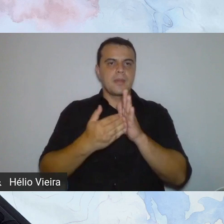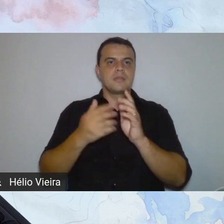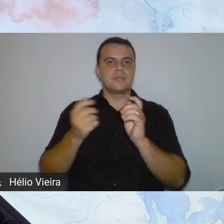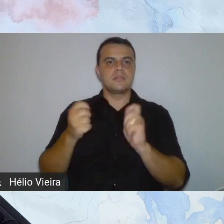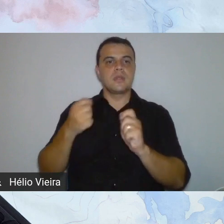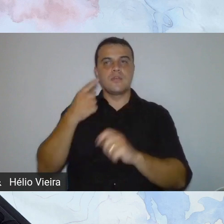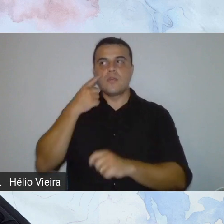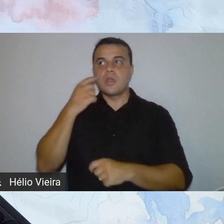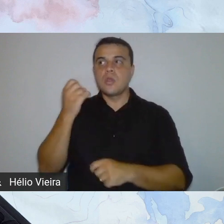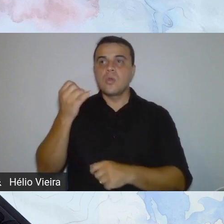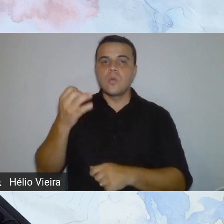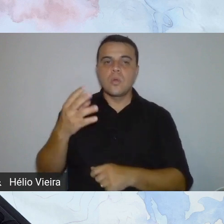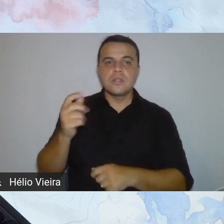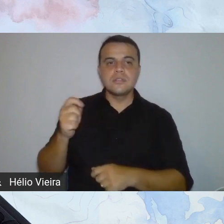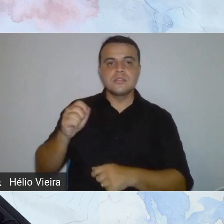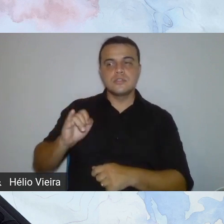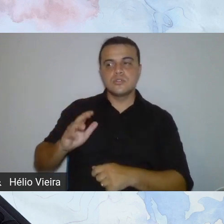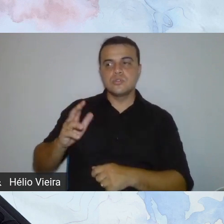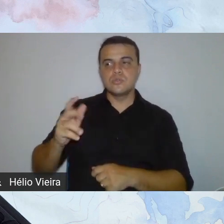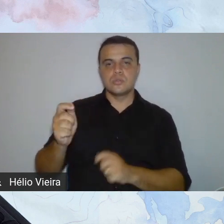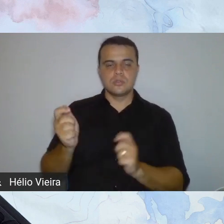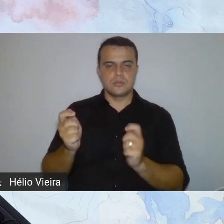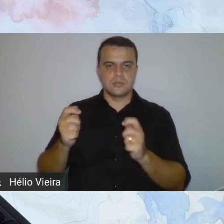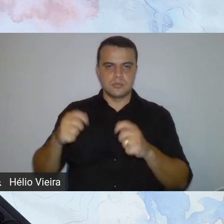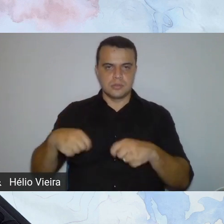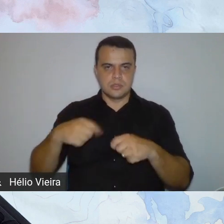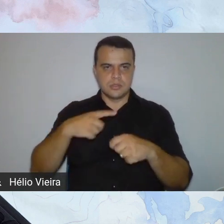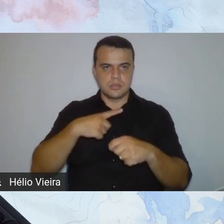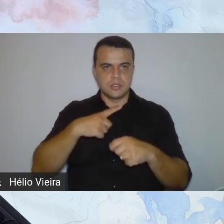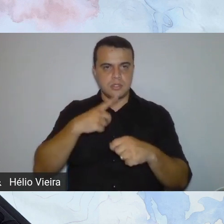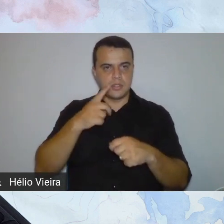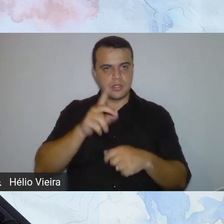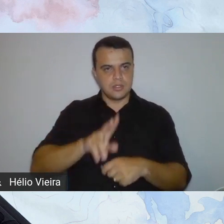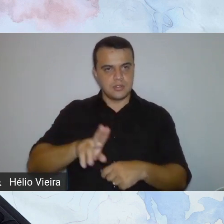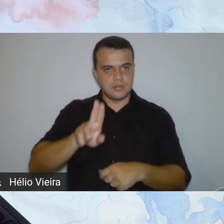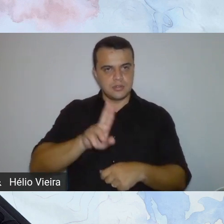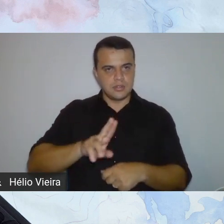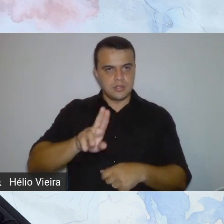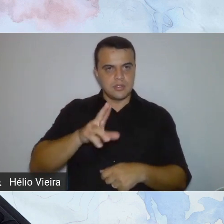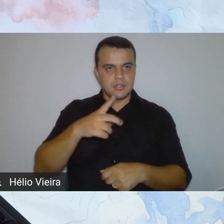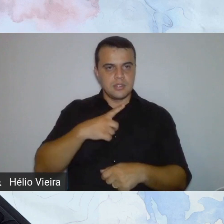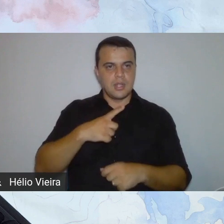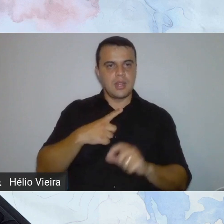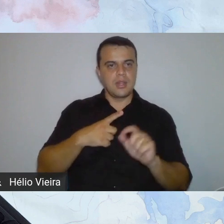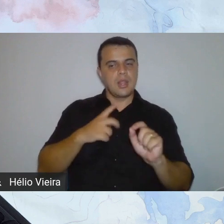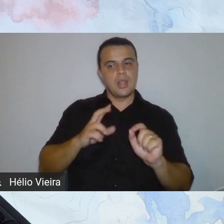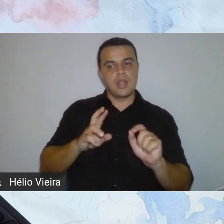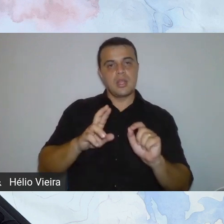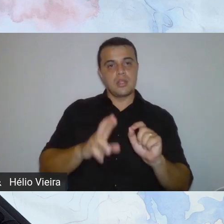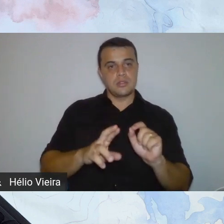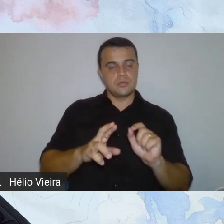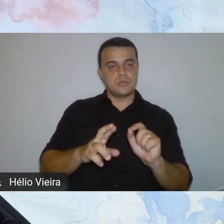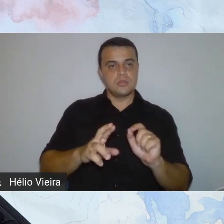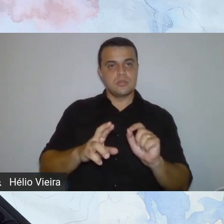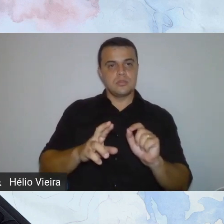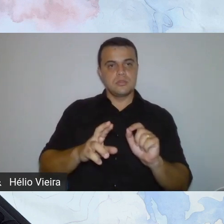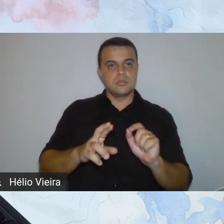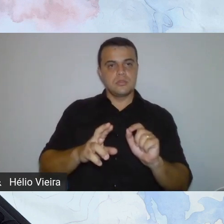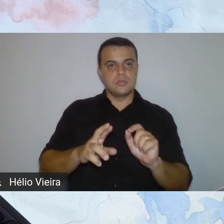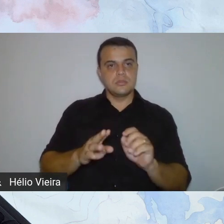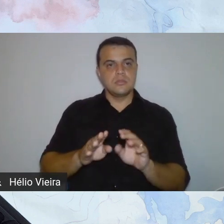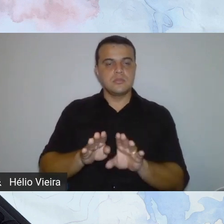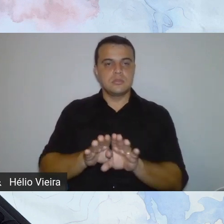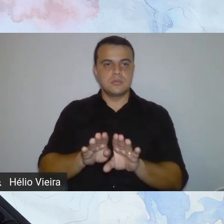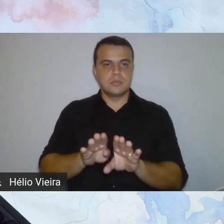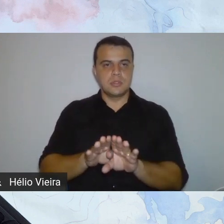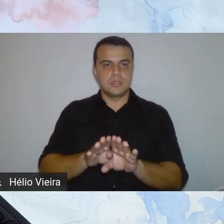ao máximo para a gente ver todas as possibilidades que a gente tem de utilizar, tem de resultado e